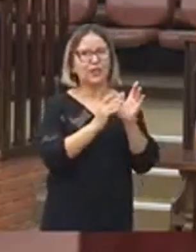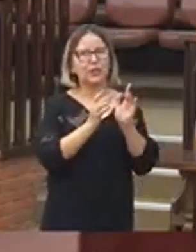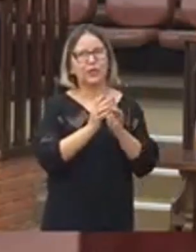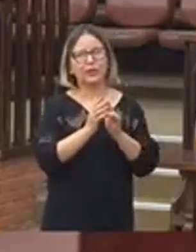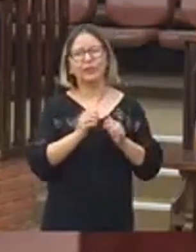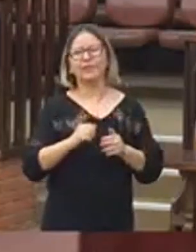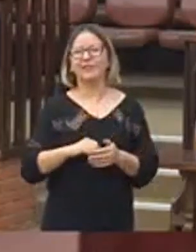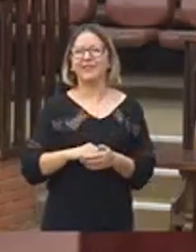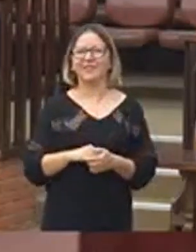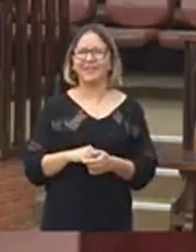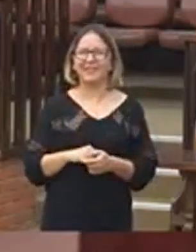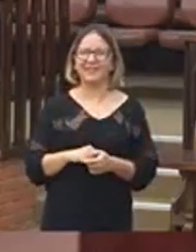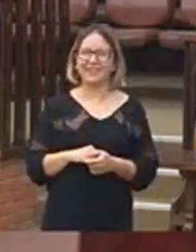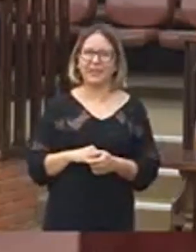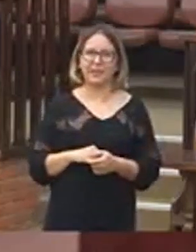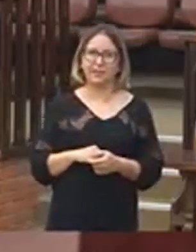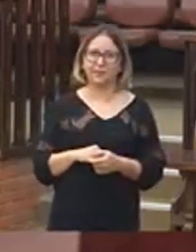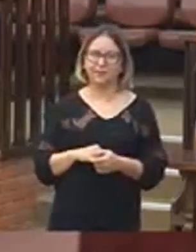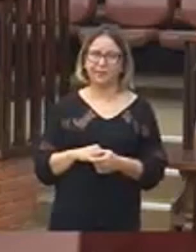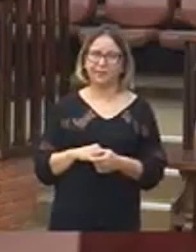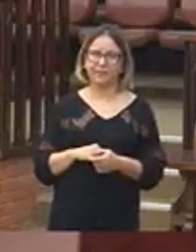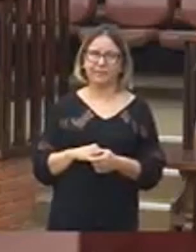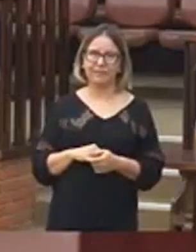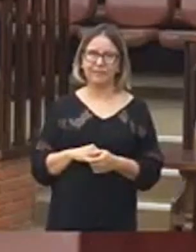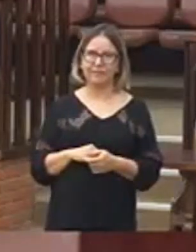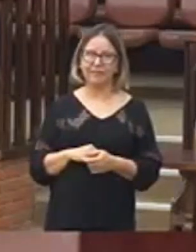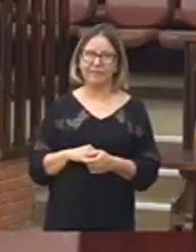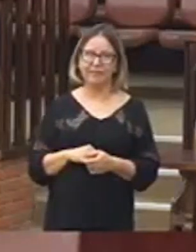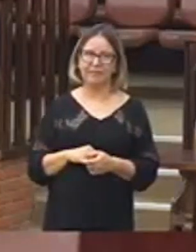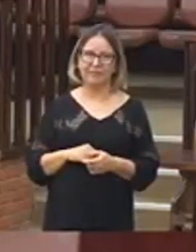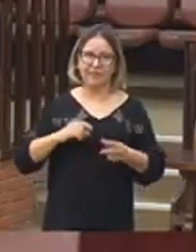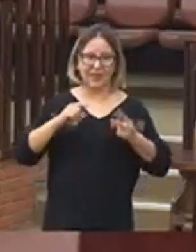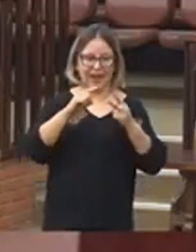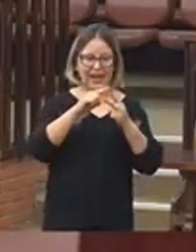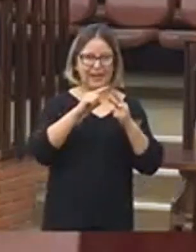Elas estavam olhando uma presença